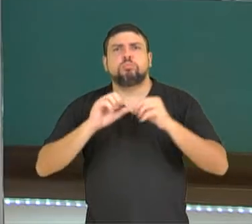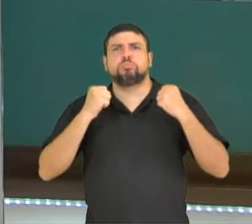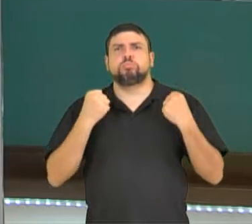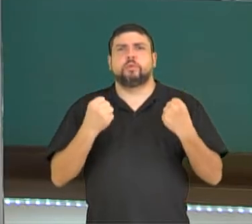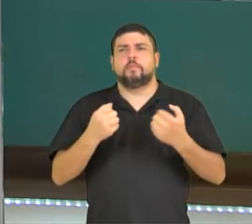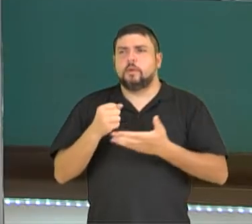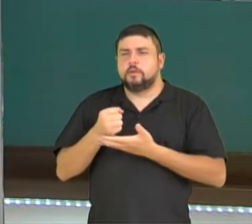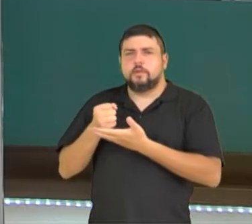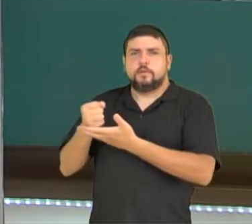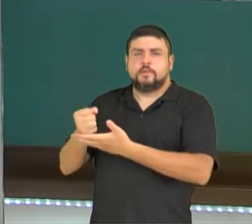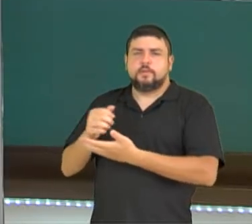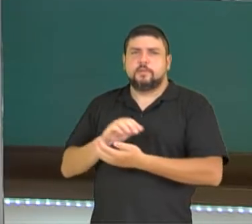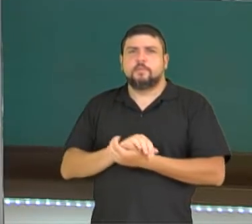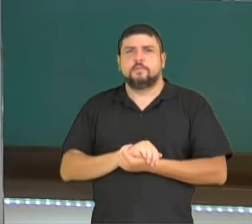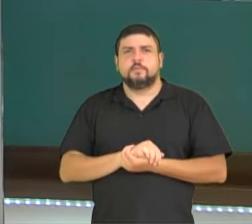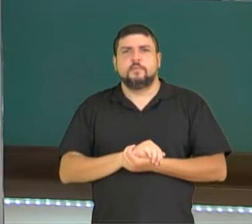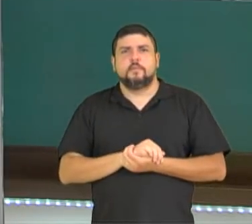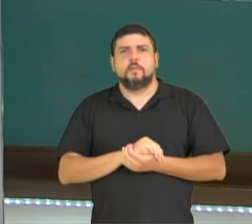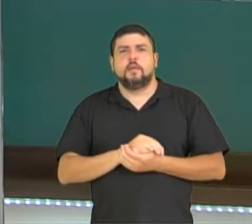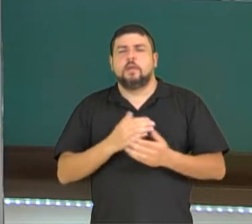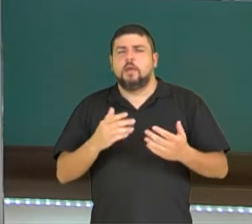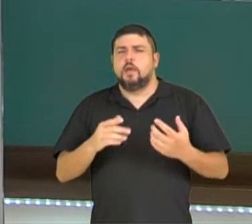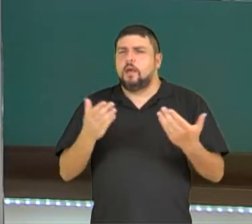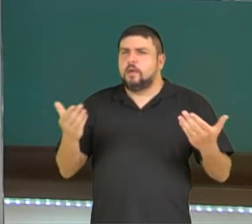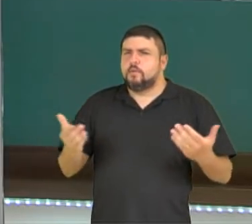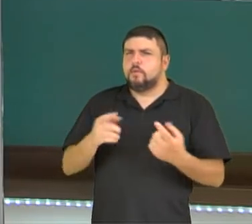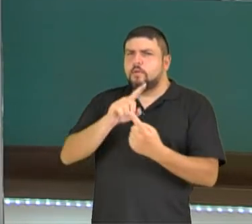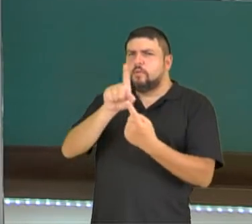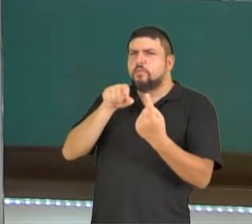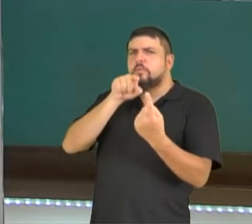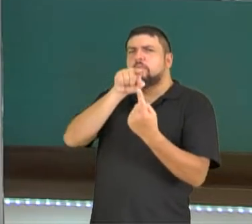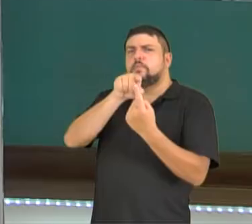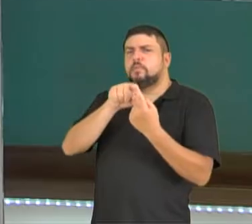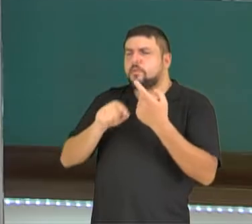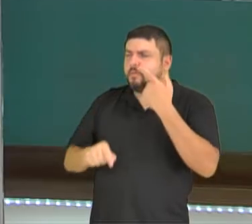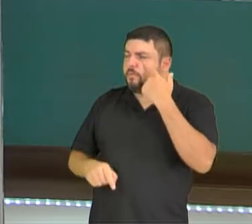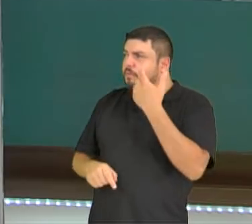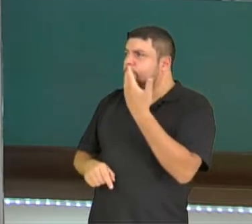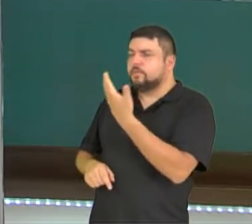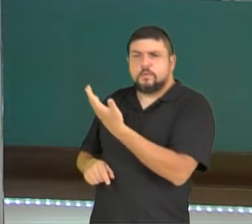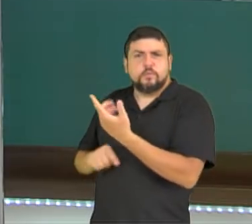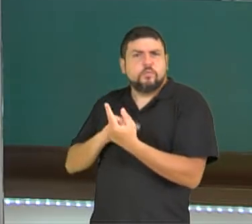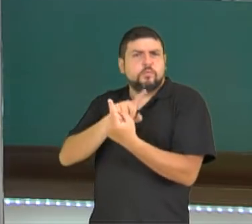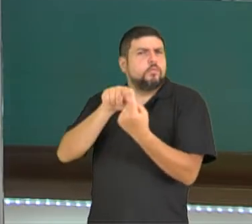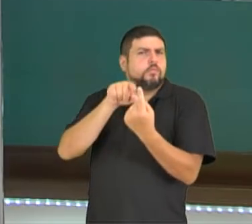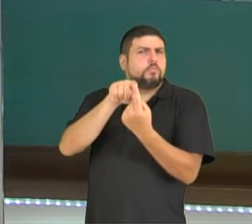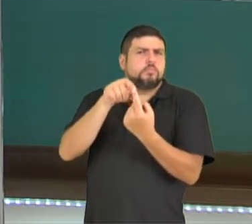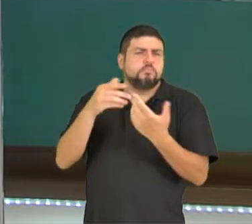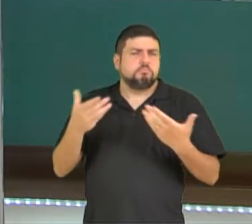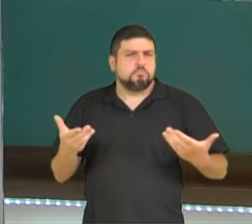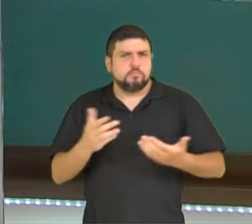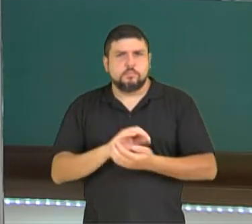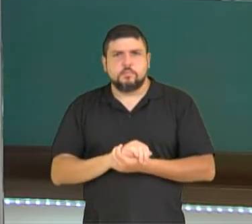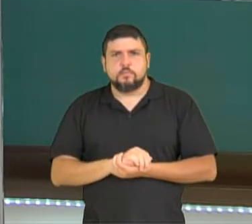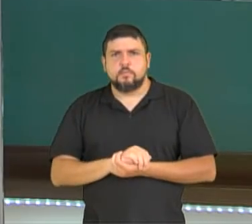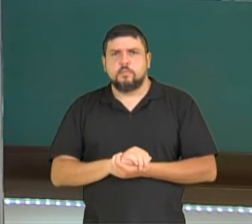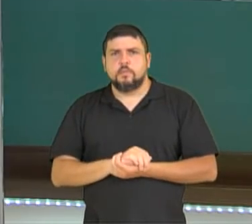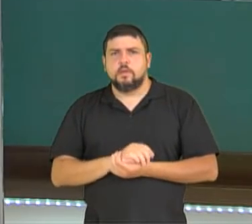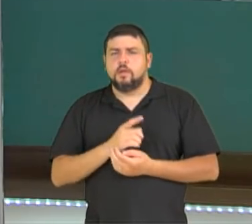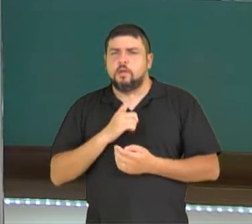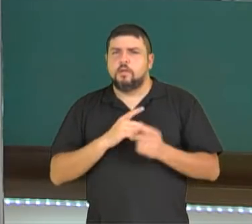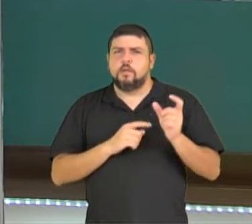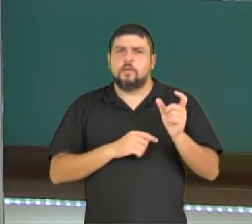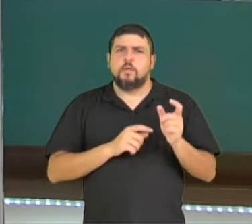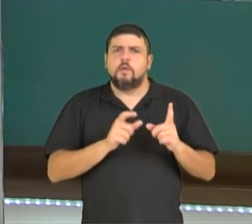Vamos refletir sobre o objetivo desse cartaz. Qual é o objetivo dele, né? Nós temos a linguagem verbal e a